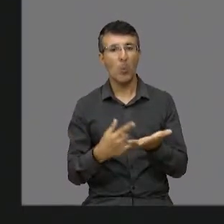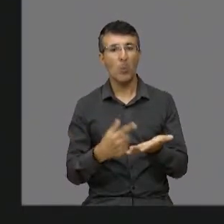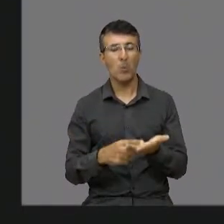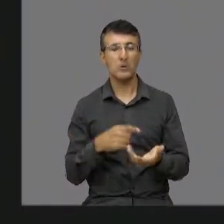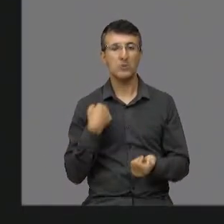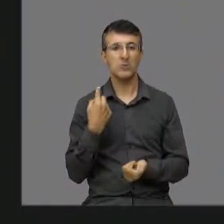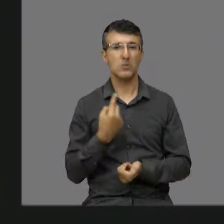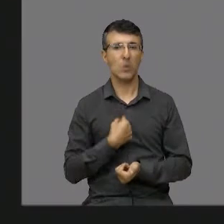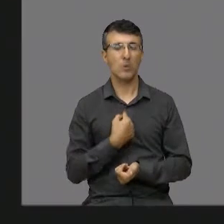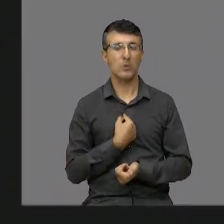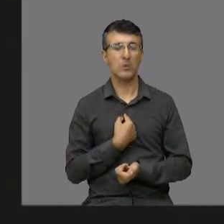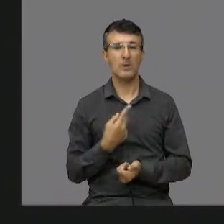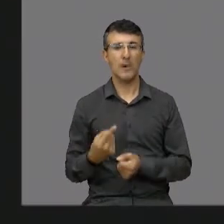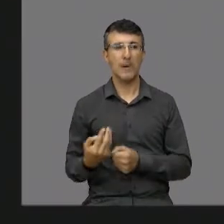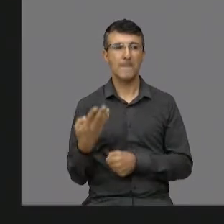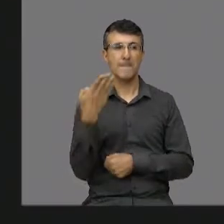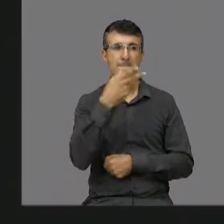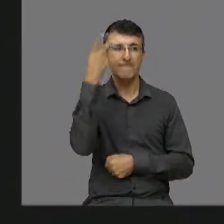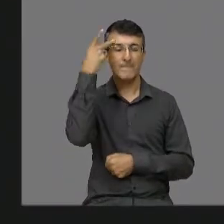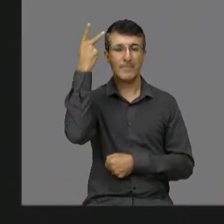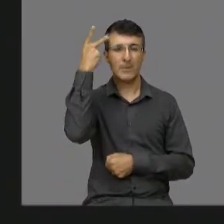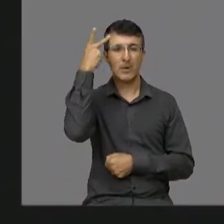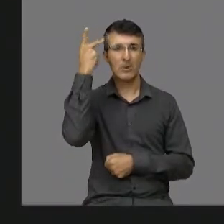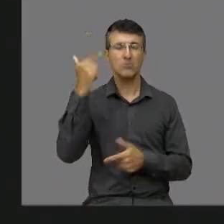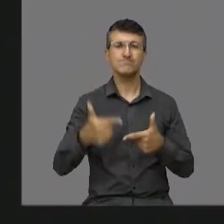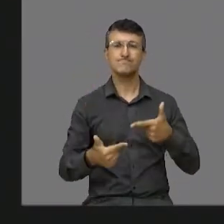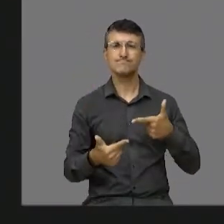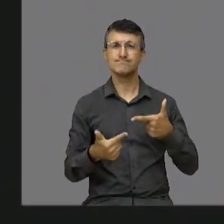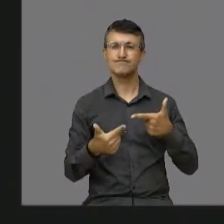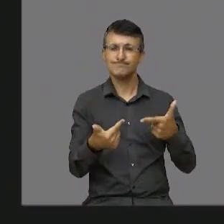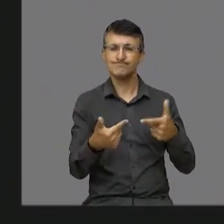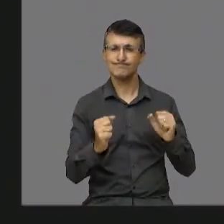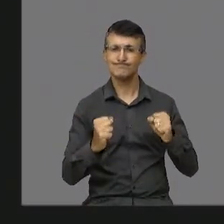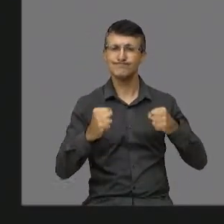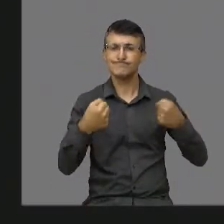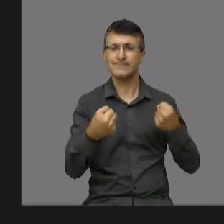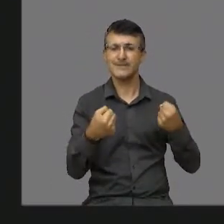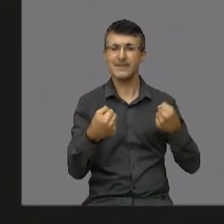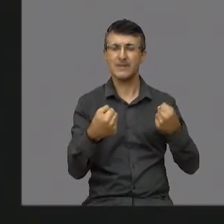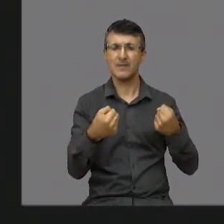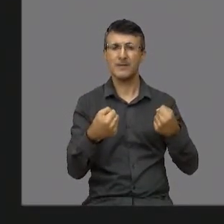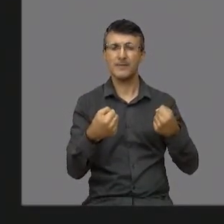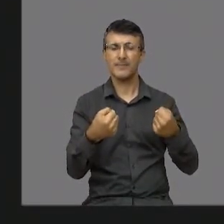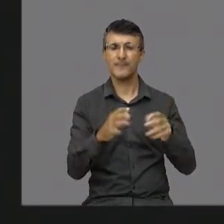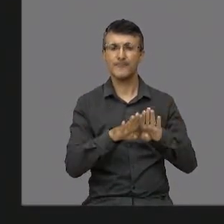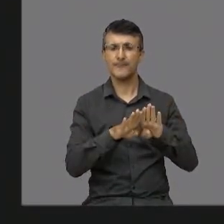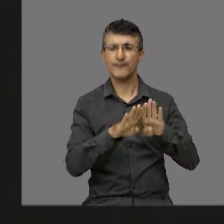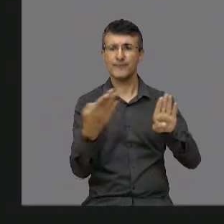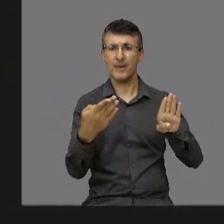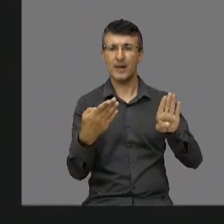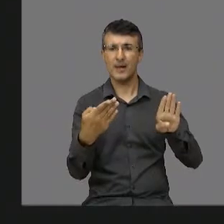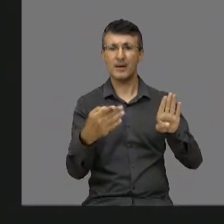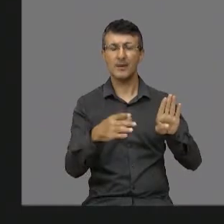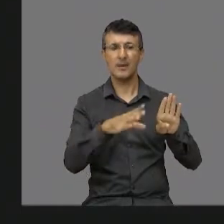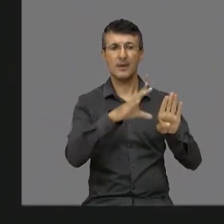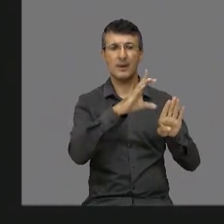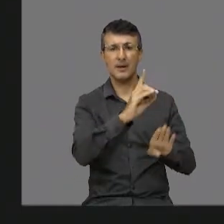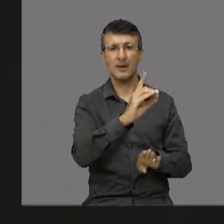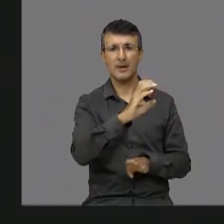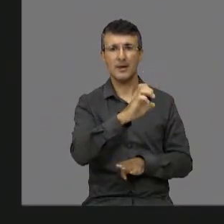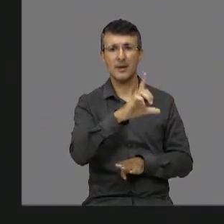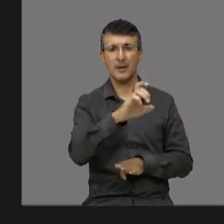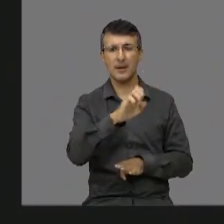lutar pela Delegacia 24 horas. E eu queria, então, dando continuidade, passar, então, para a doutora Ana